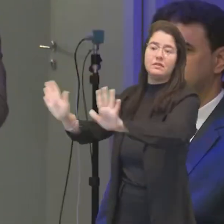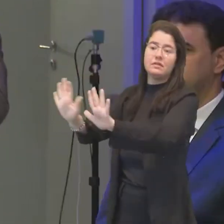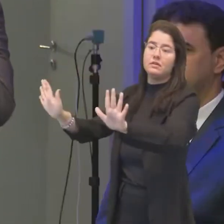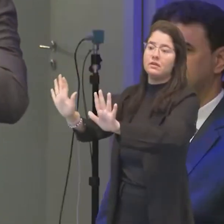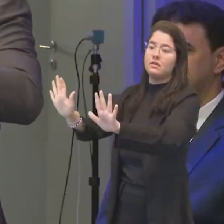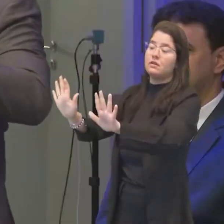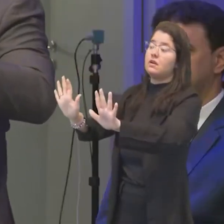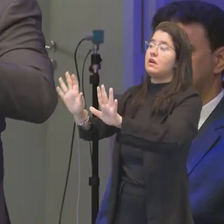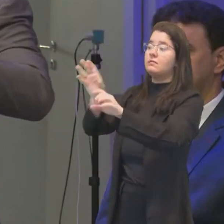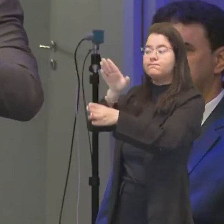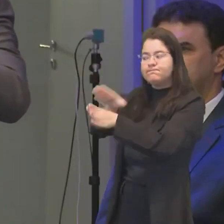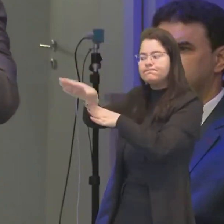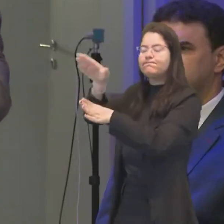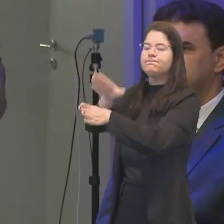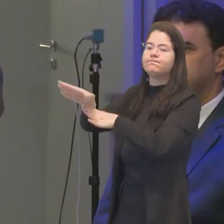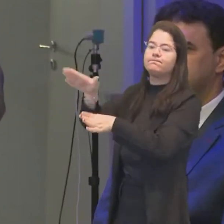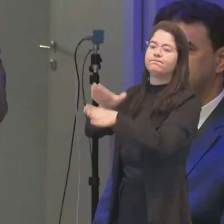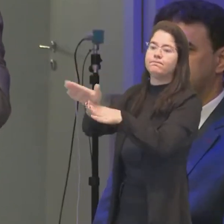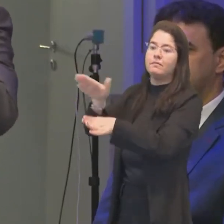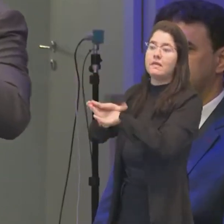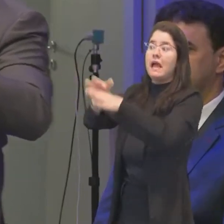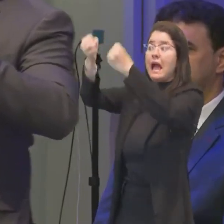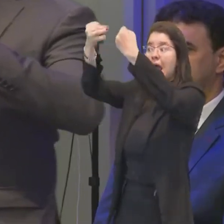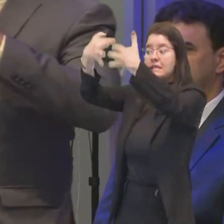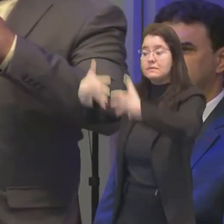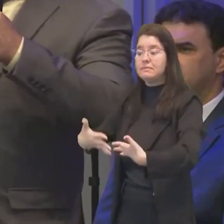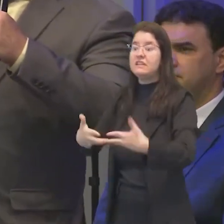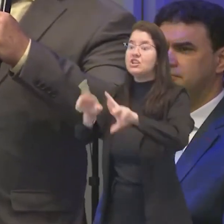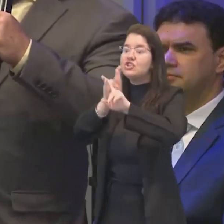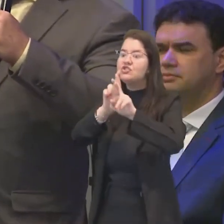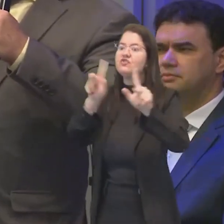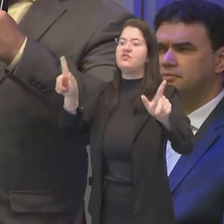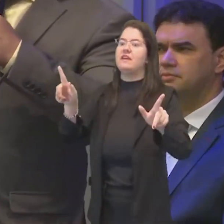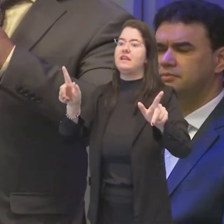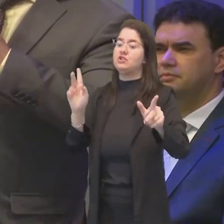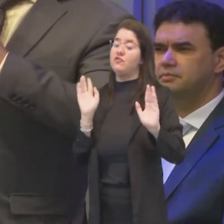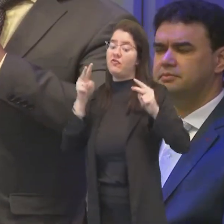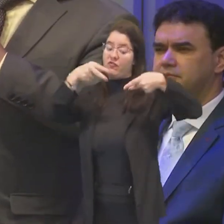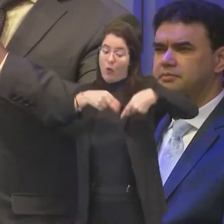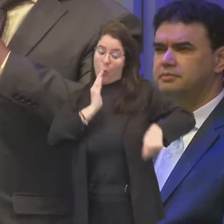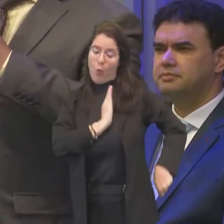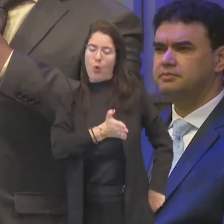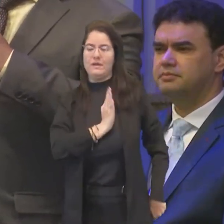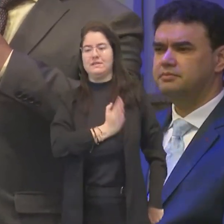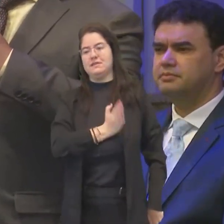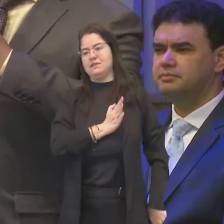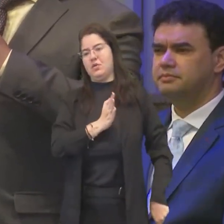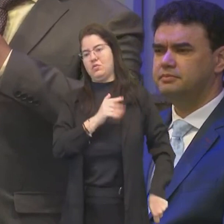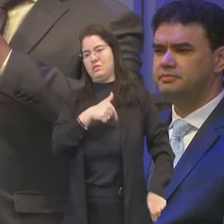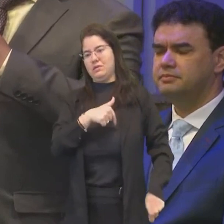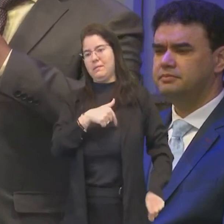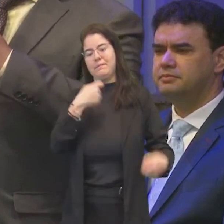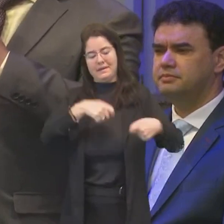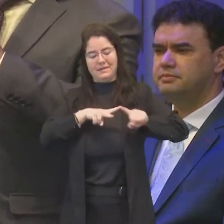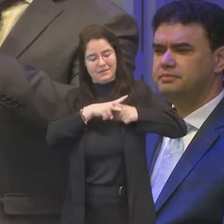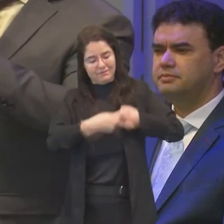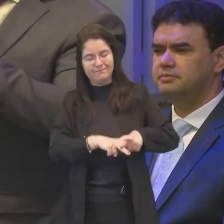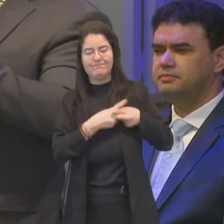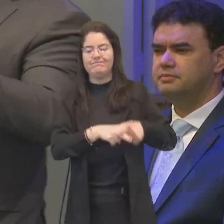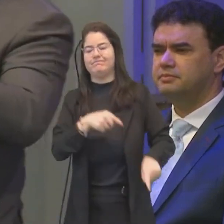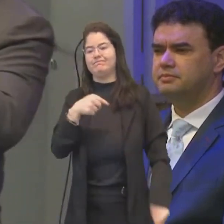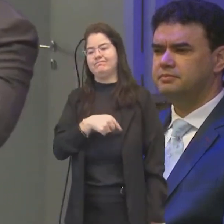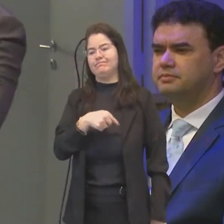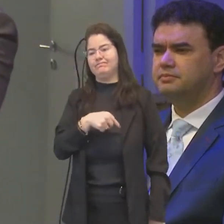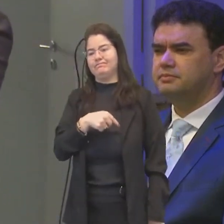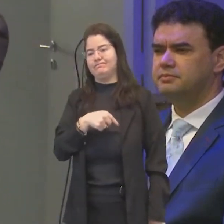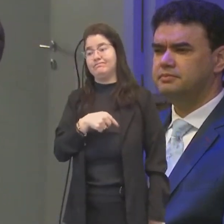e começa a levar as pessoas a pensarem no coração, o que está dentro. Que na verdade o que